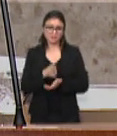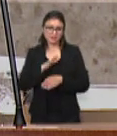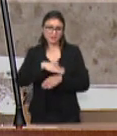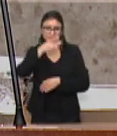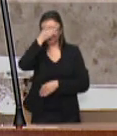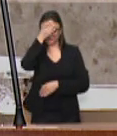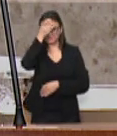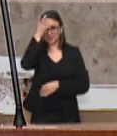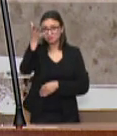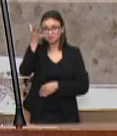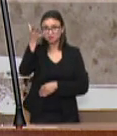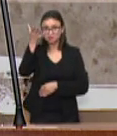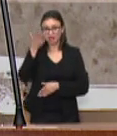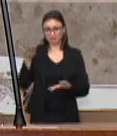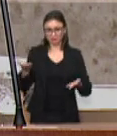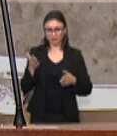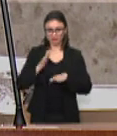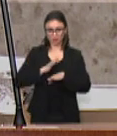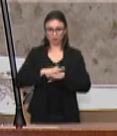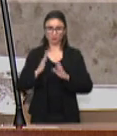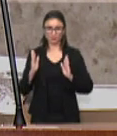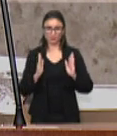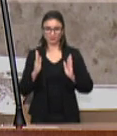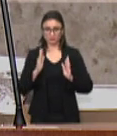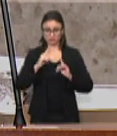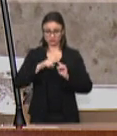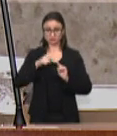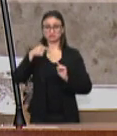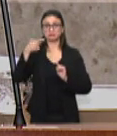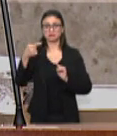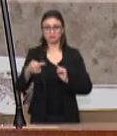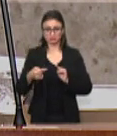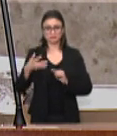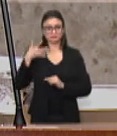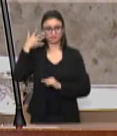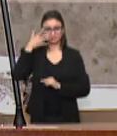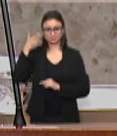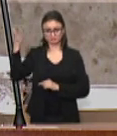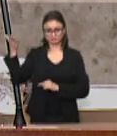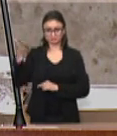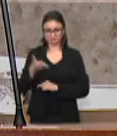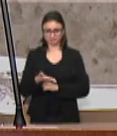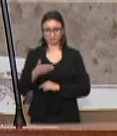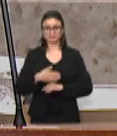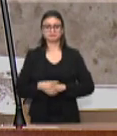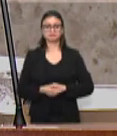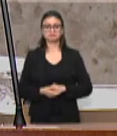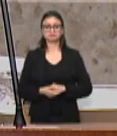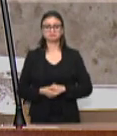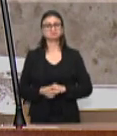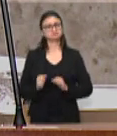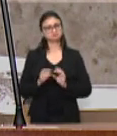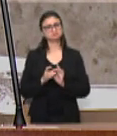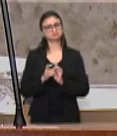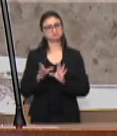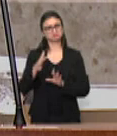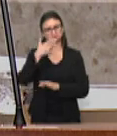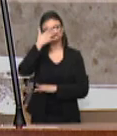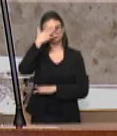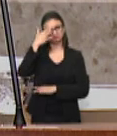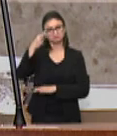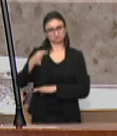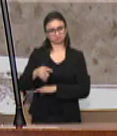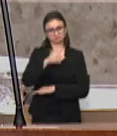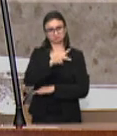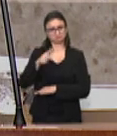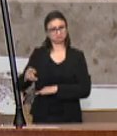facilitamos, pelo menos num primeiro momento, o trabalho e logo após passo a palavra a Vossa Excelência. Como Vossa Excelência vai entender, presidente, assim está de